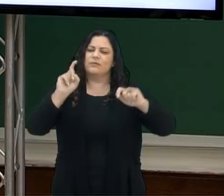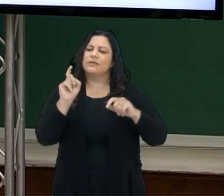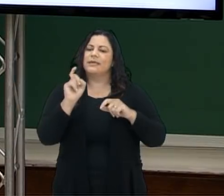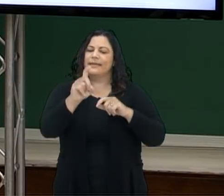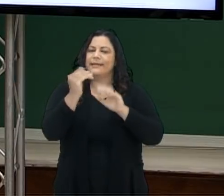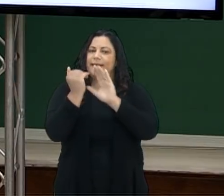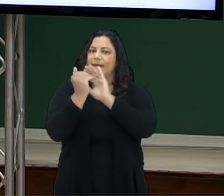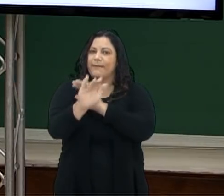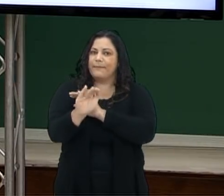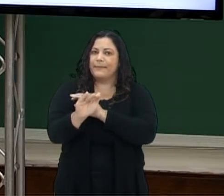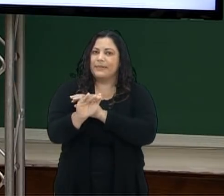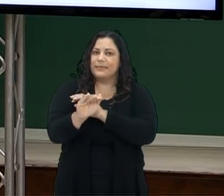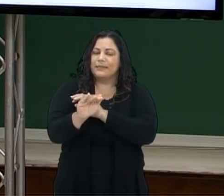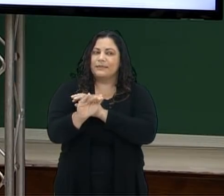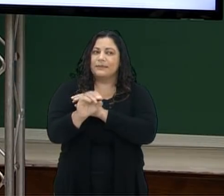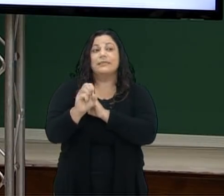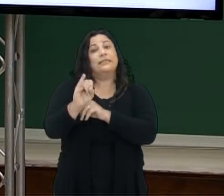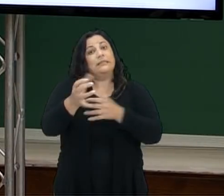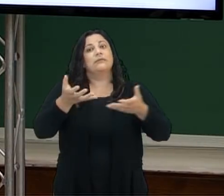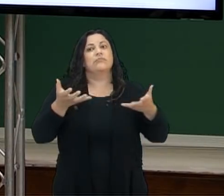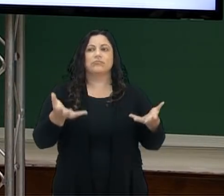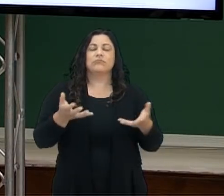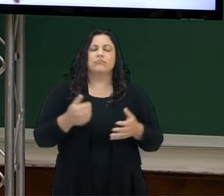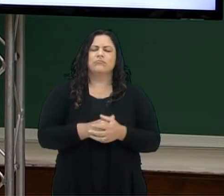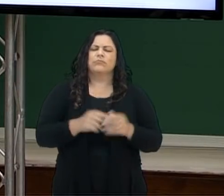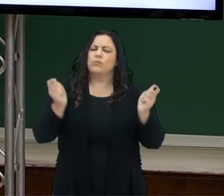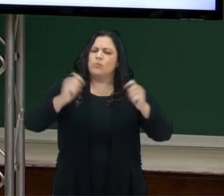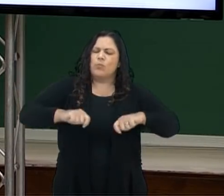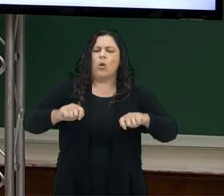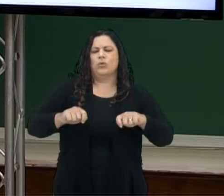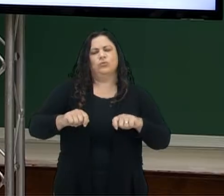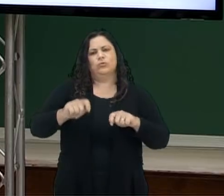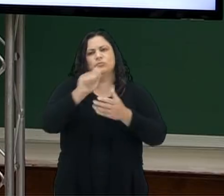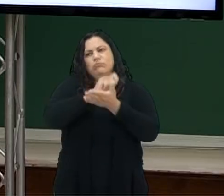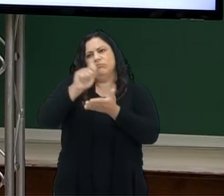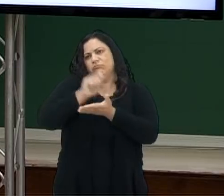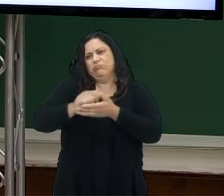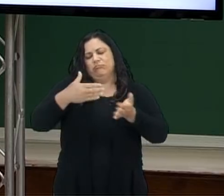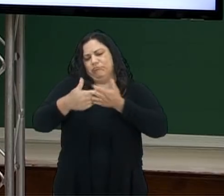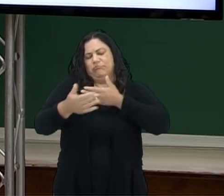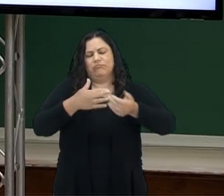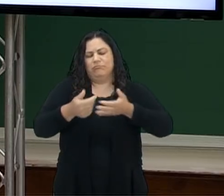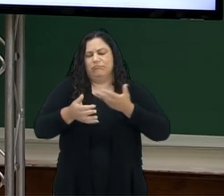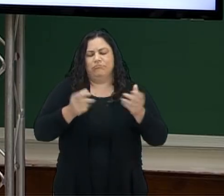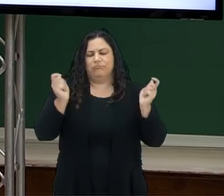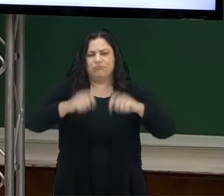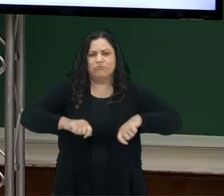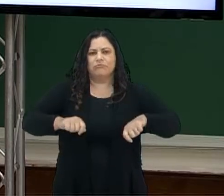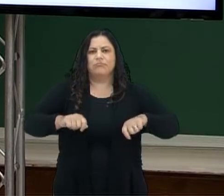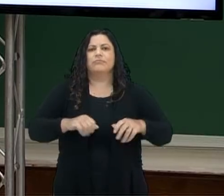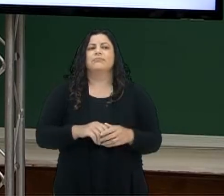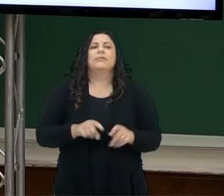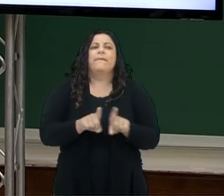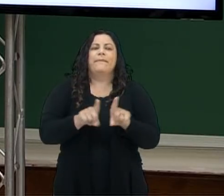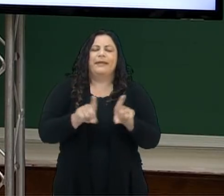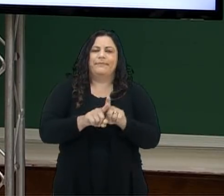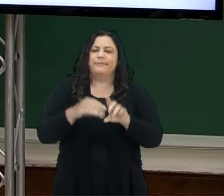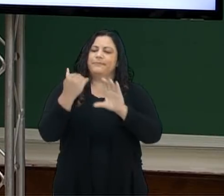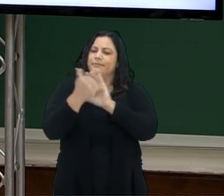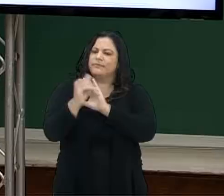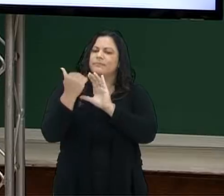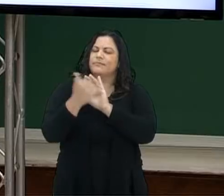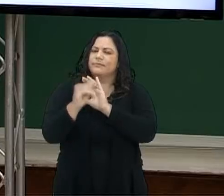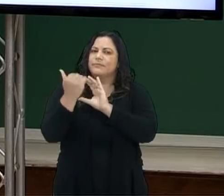entregar. Se você quiser, você pode colocar uma mensagem para o professor aqui, tá? Que ele aparece também a mensagem, você clica aqui, a mensagem vai para o